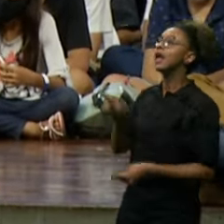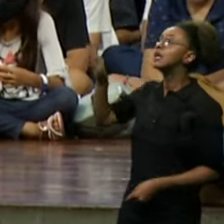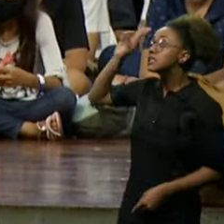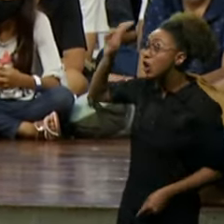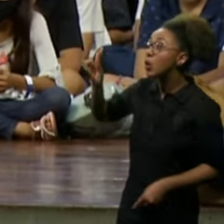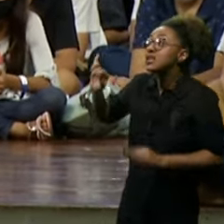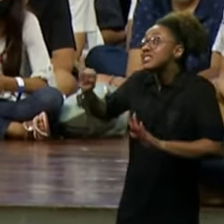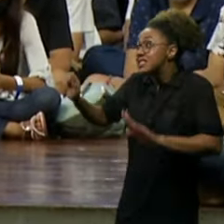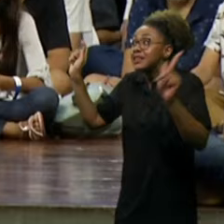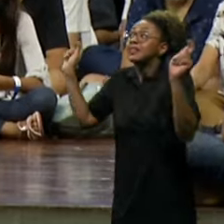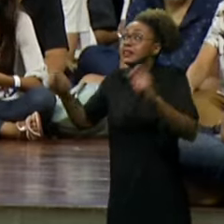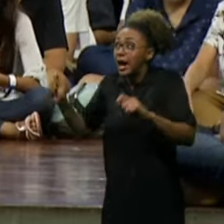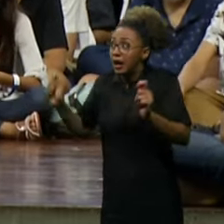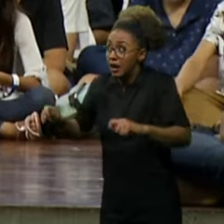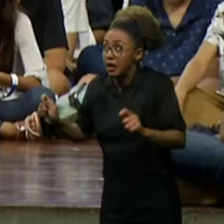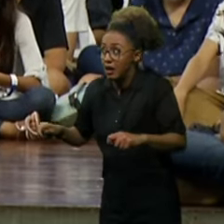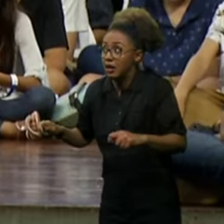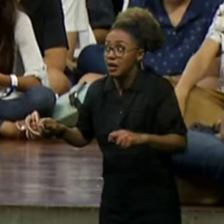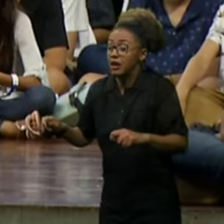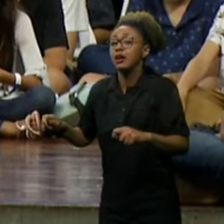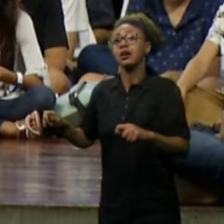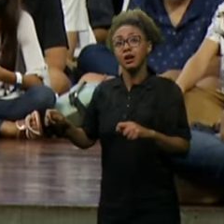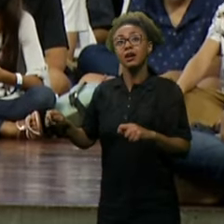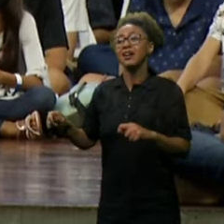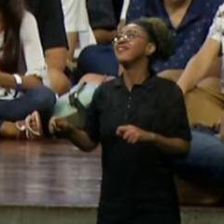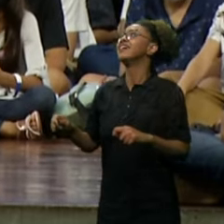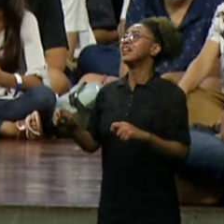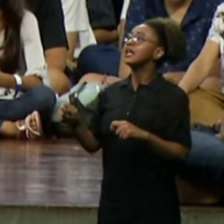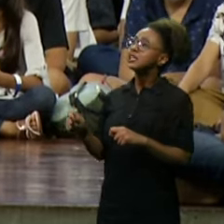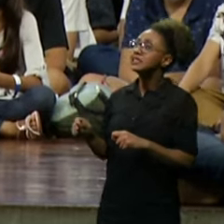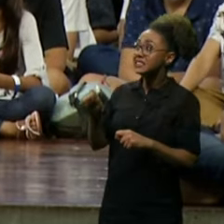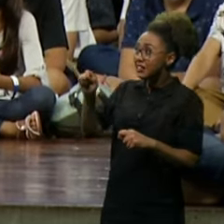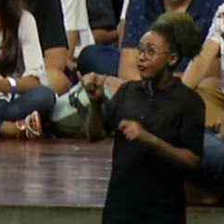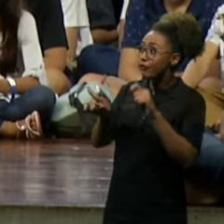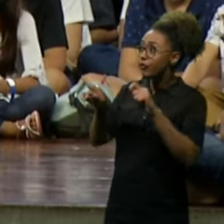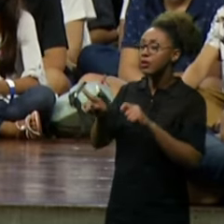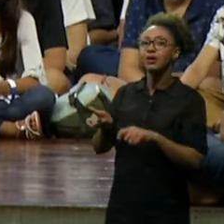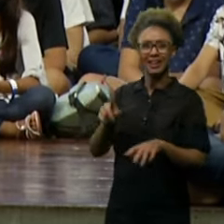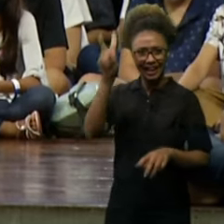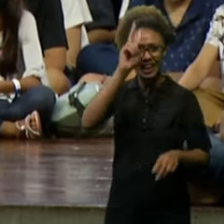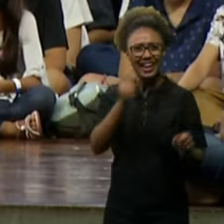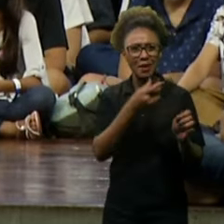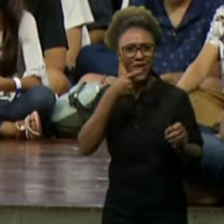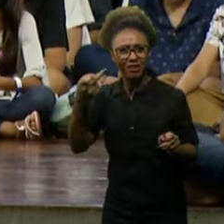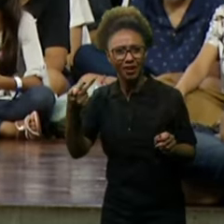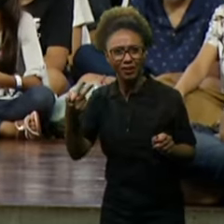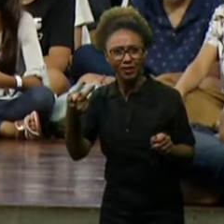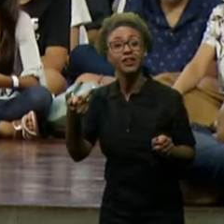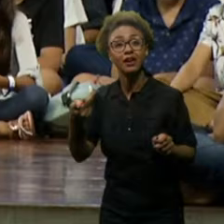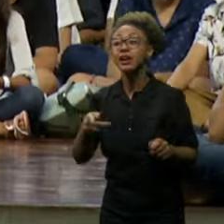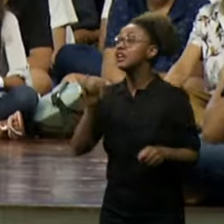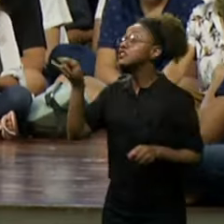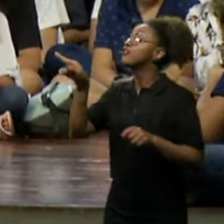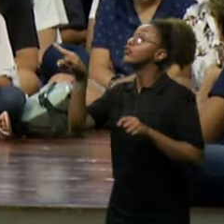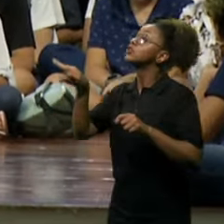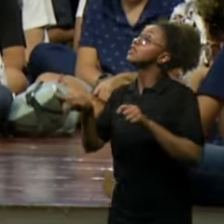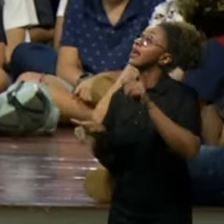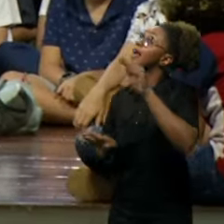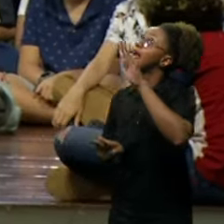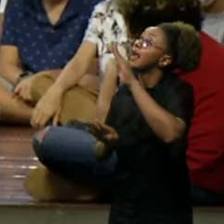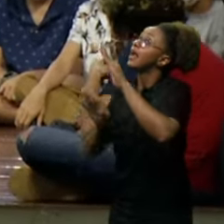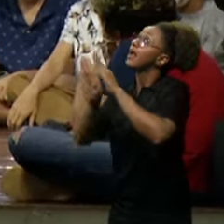Senhor se fosse ver eu for lembra-te de mim quem lembra disso que ele disse quando entrares no teu